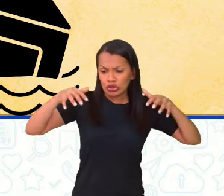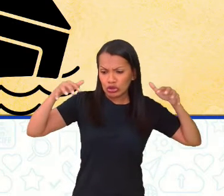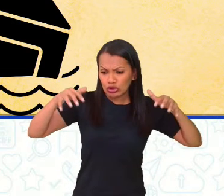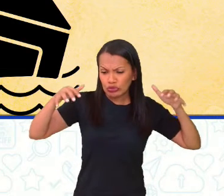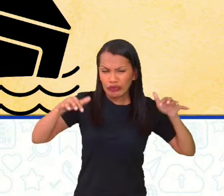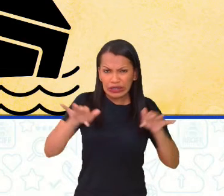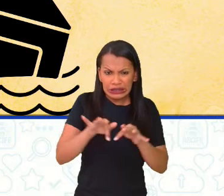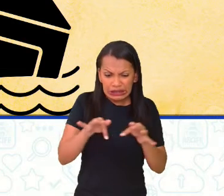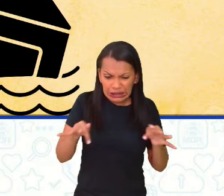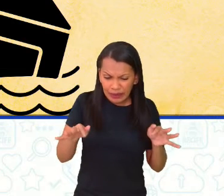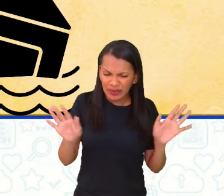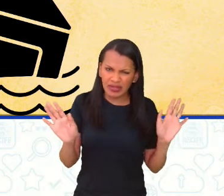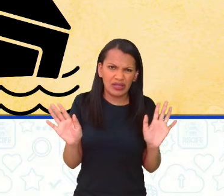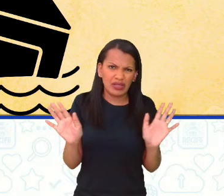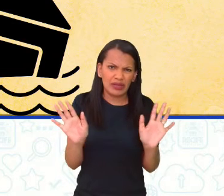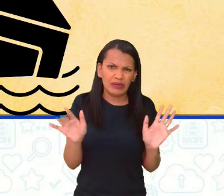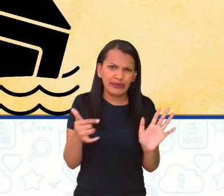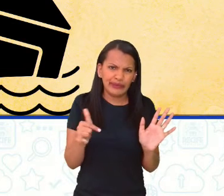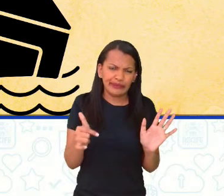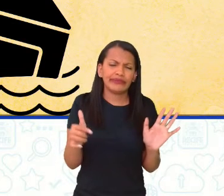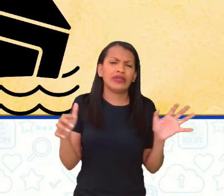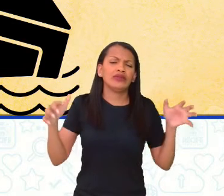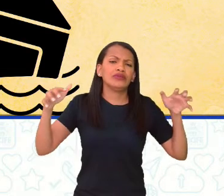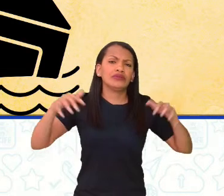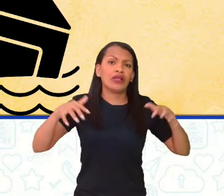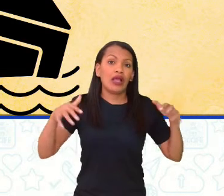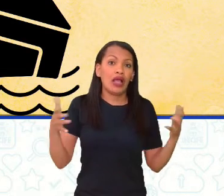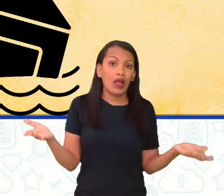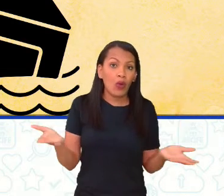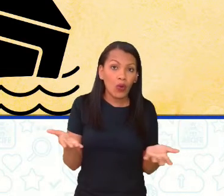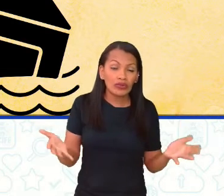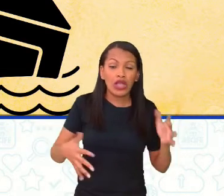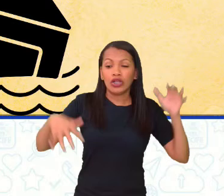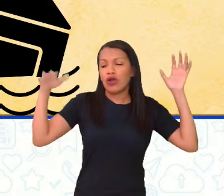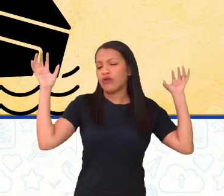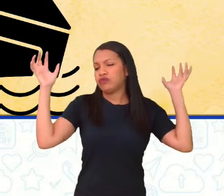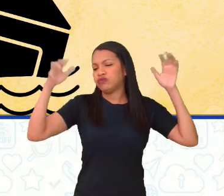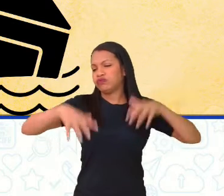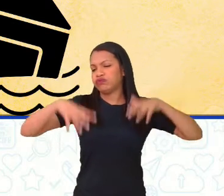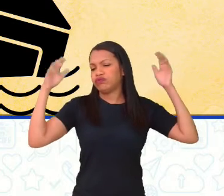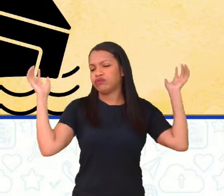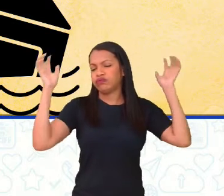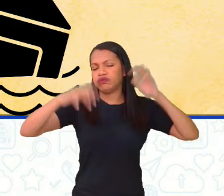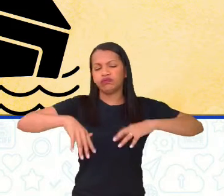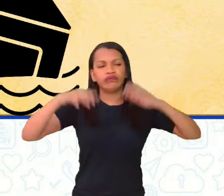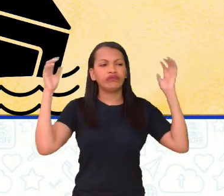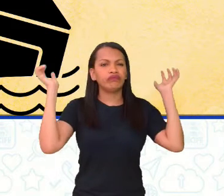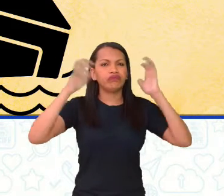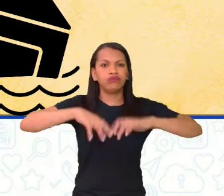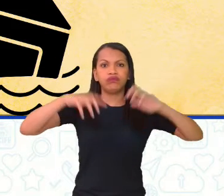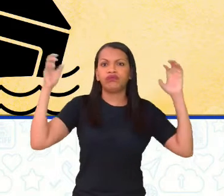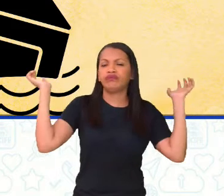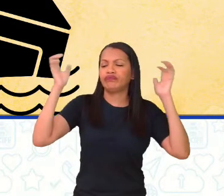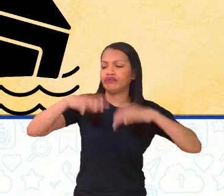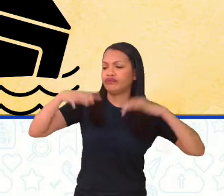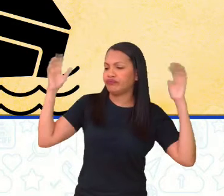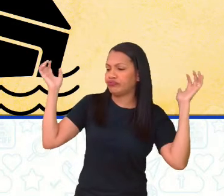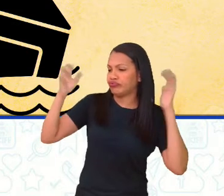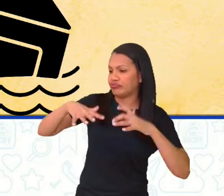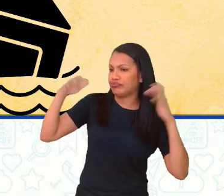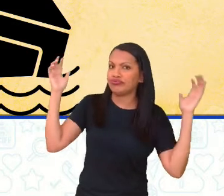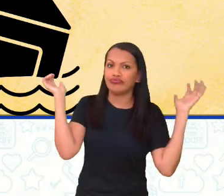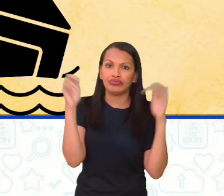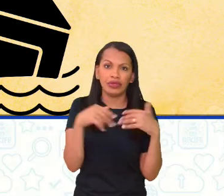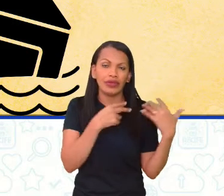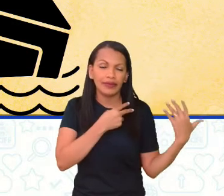besta, né? Digamos assim, não tem mais. Né? Então as chuvas elas estão vindo intensas. Então, por exemplo, essa semana